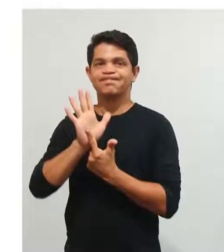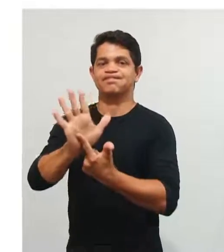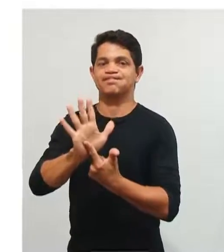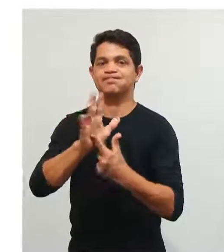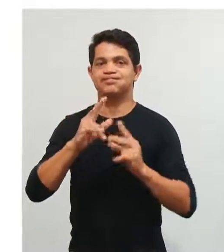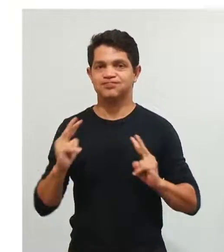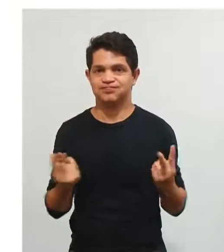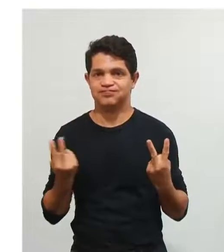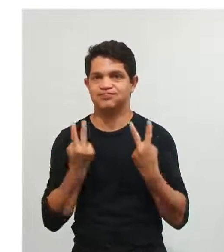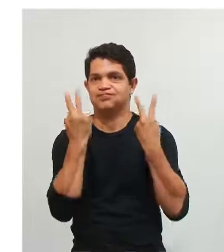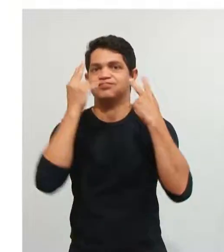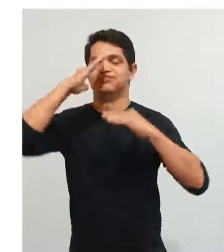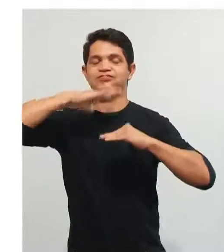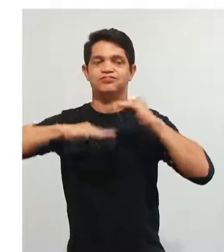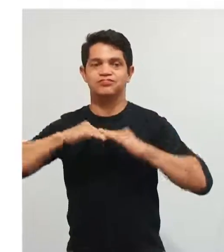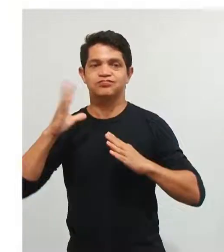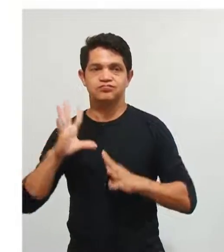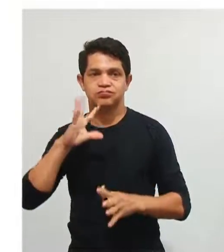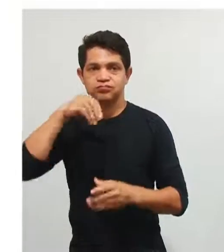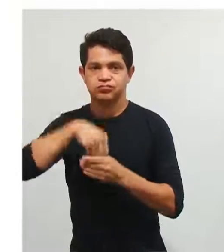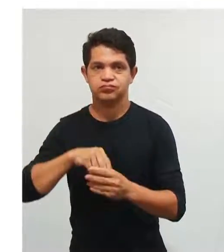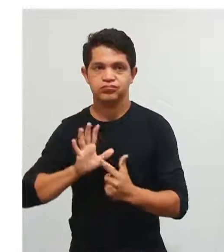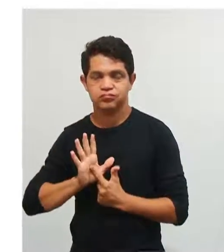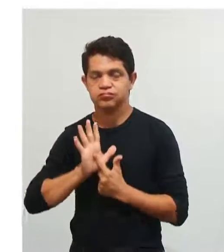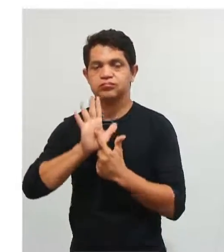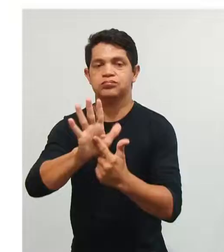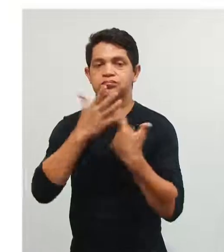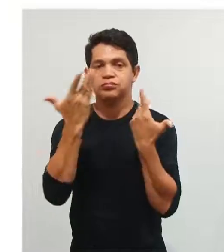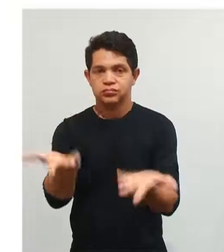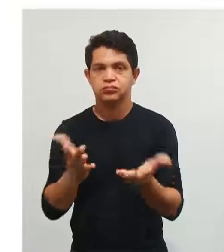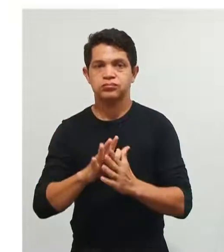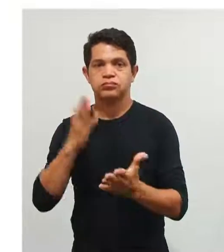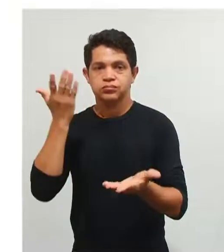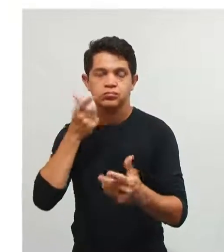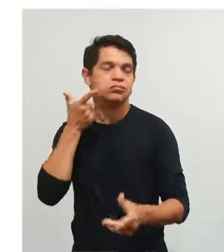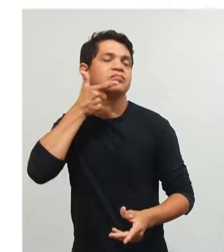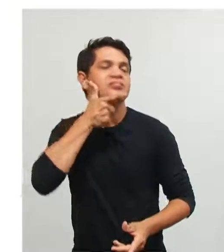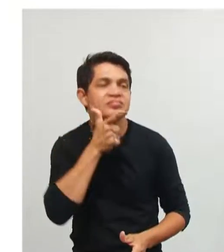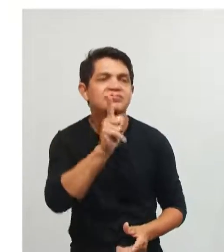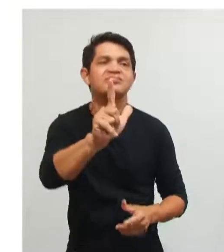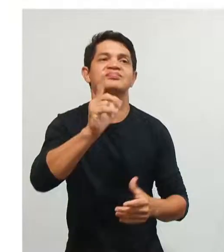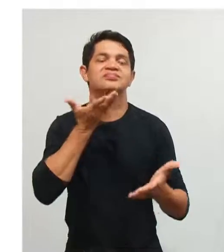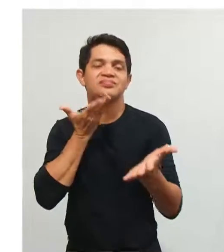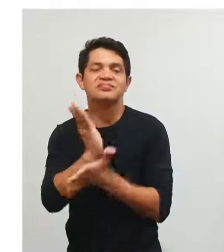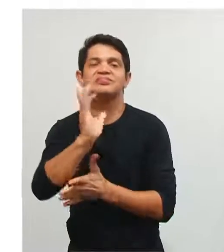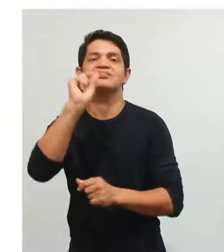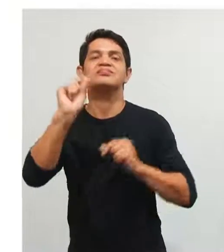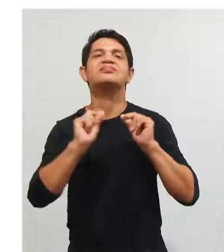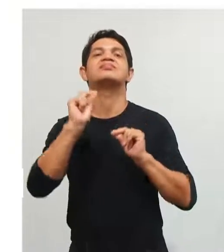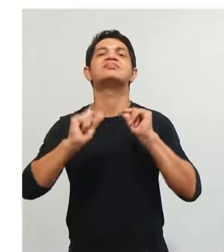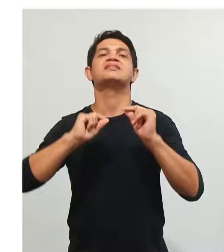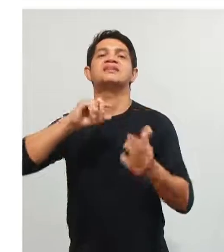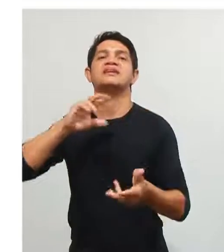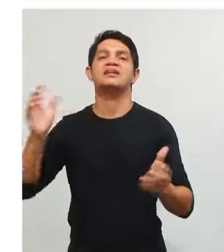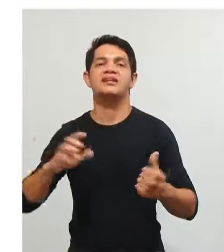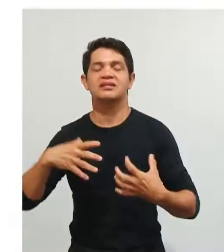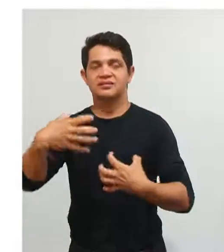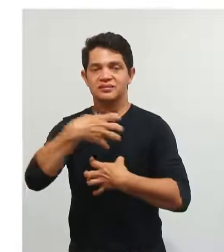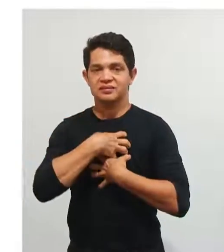na guitarrada desde cedo. Dessa forma, acabou concebendo um estilo próprio de se tocar o